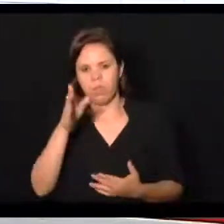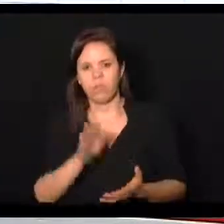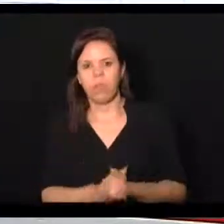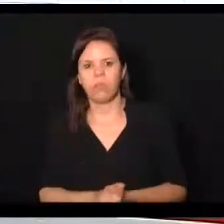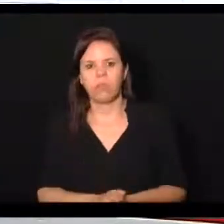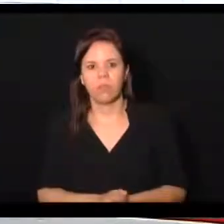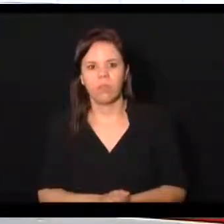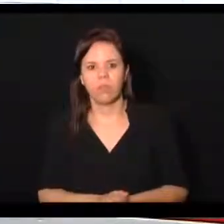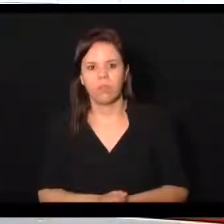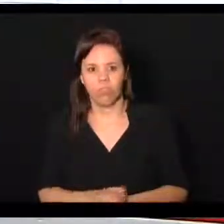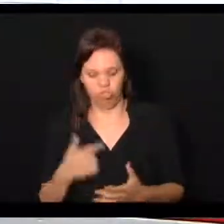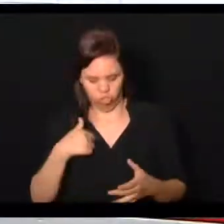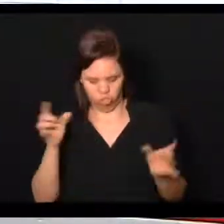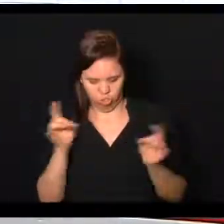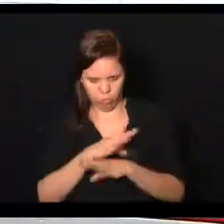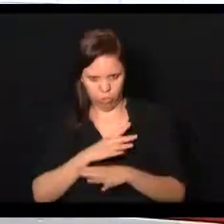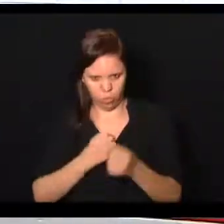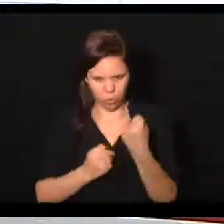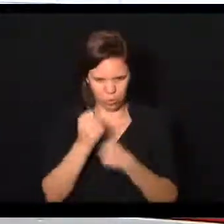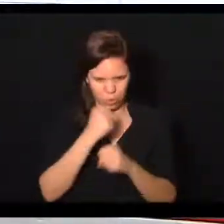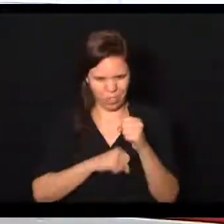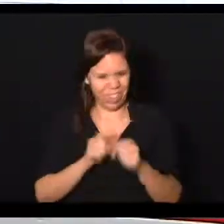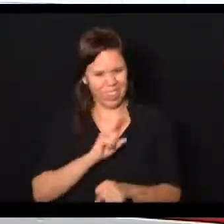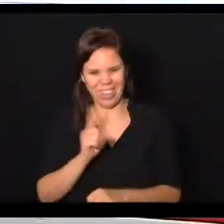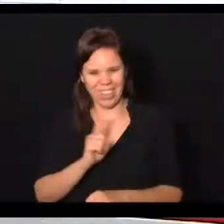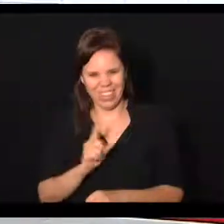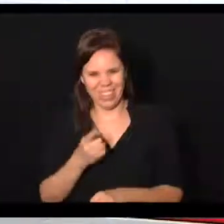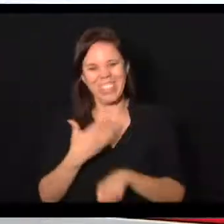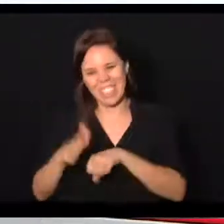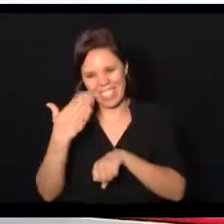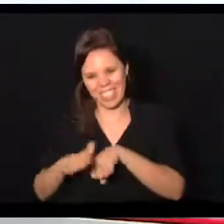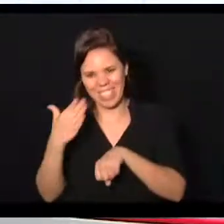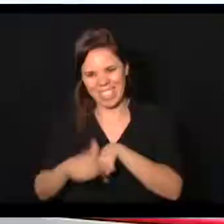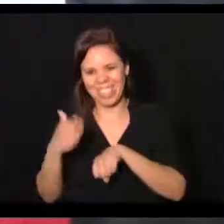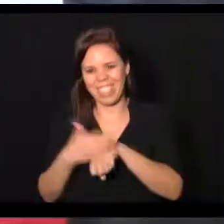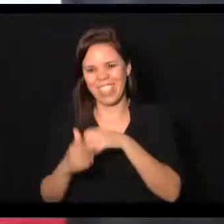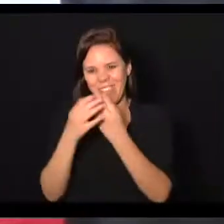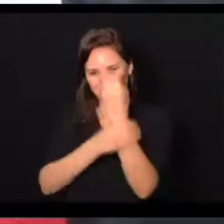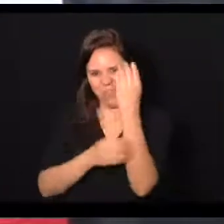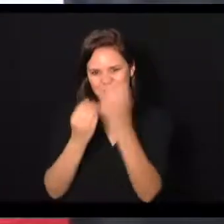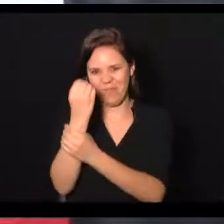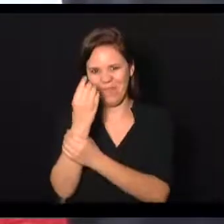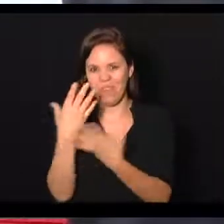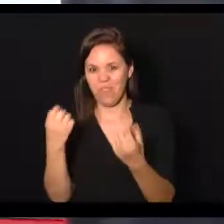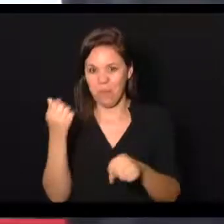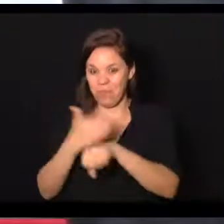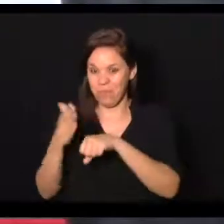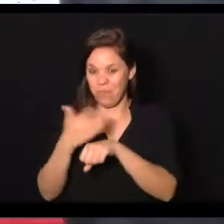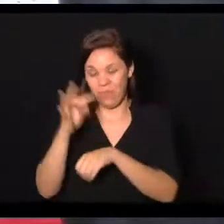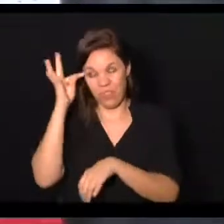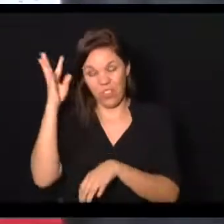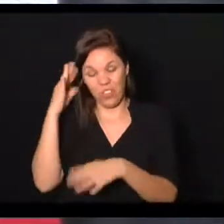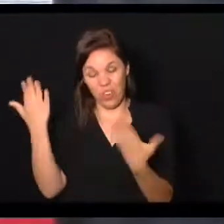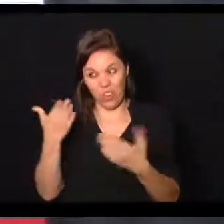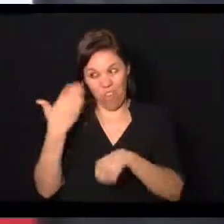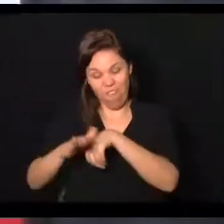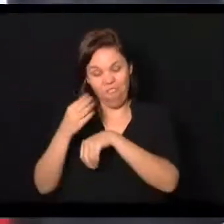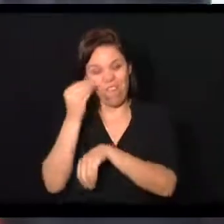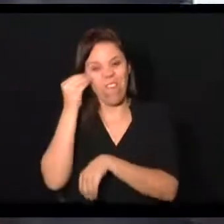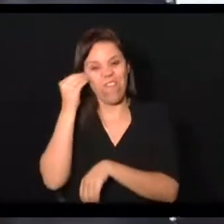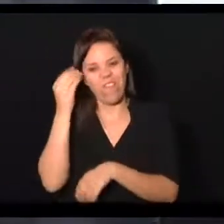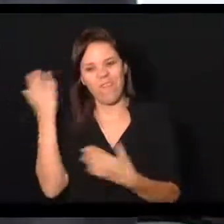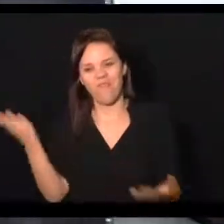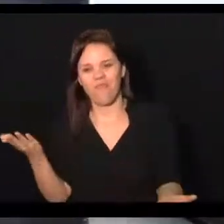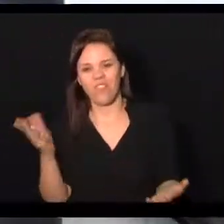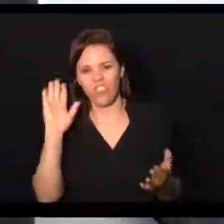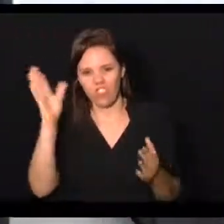principais. Eu já estou pronto para lutar ou não? Para lutar não, mas vamos praticar, vamos colocar a luva e ir para a prática. Bom, eu vi a teoria, agora vamos para a prática, né? Eu já